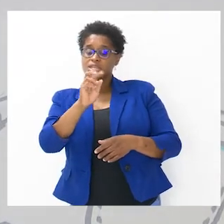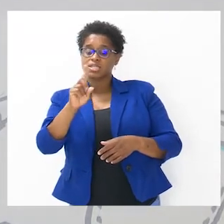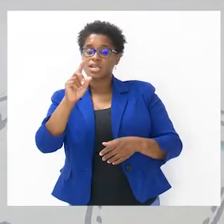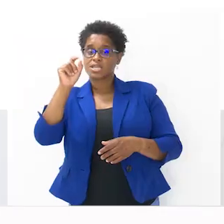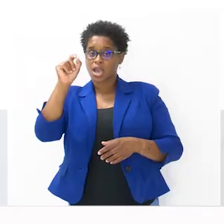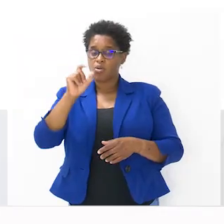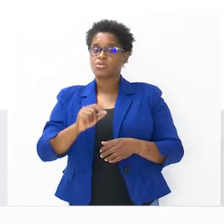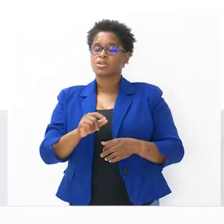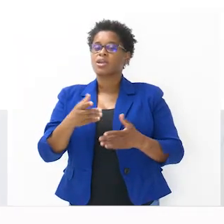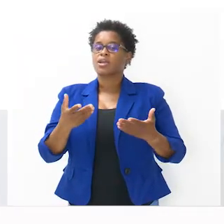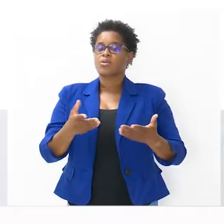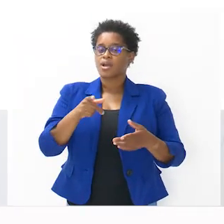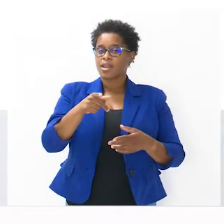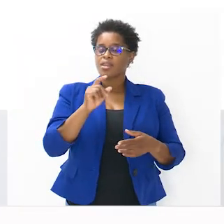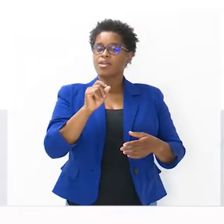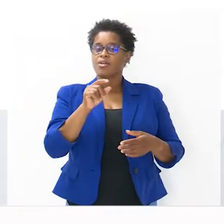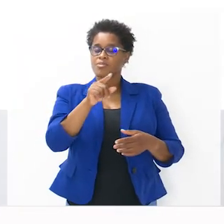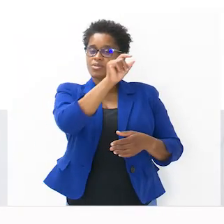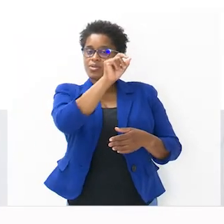36 graus, é um ângulo